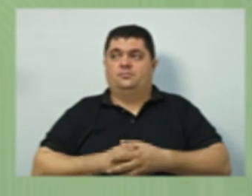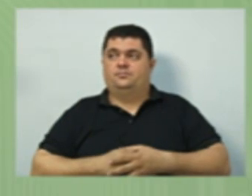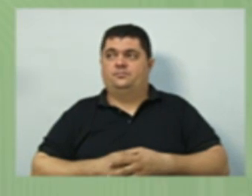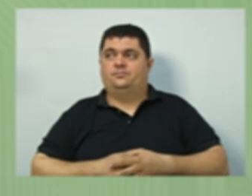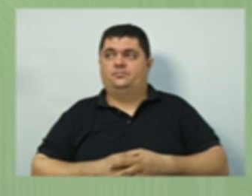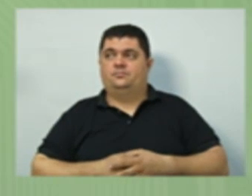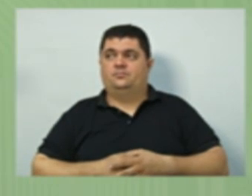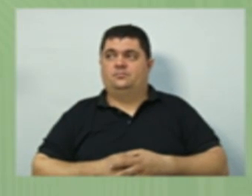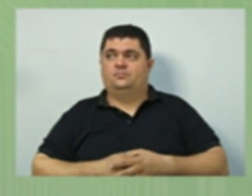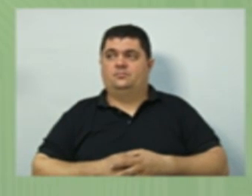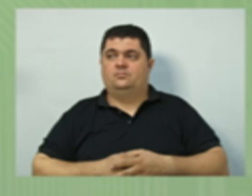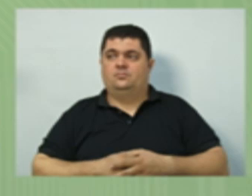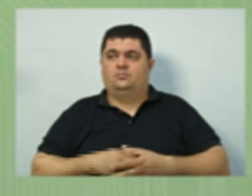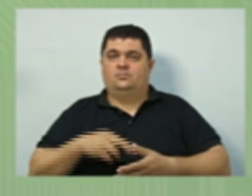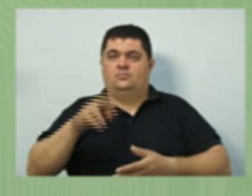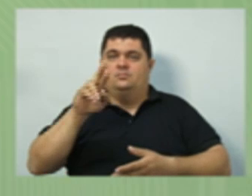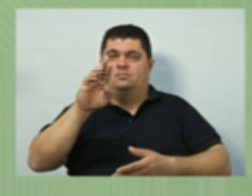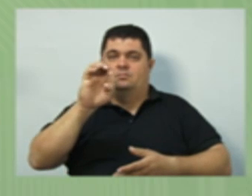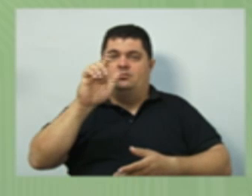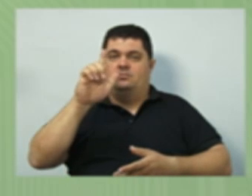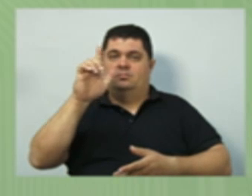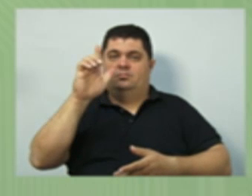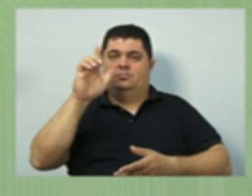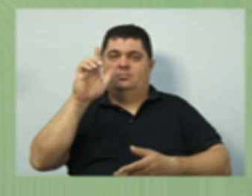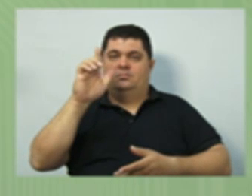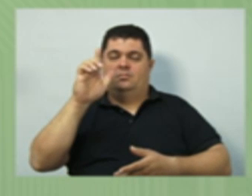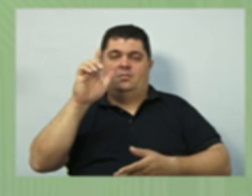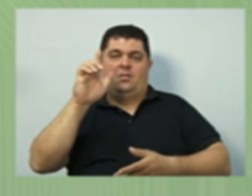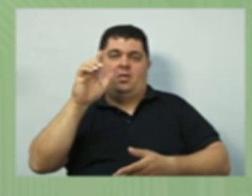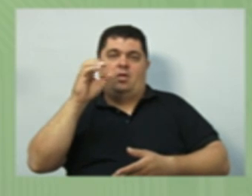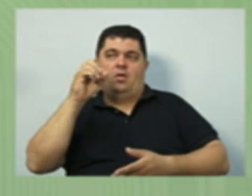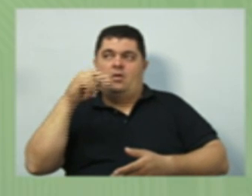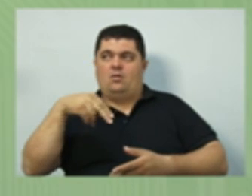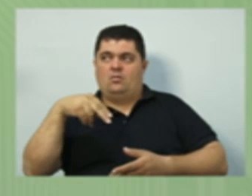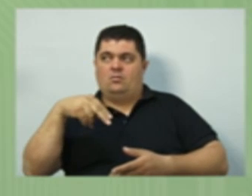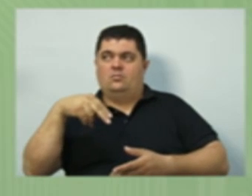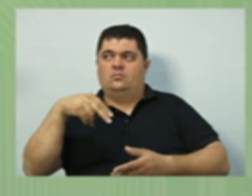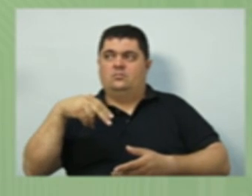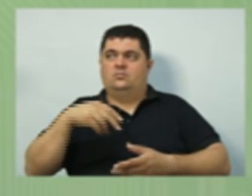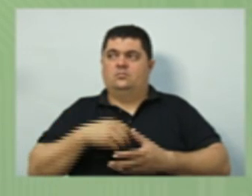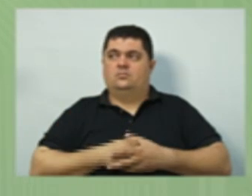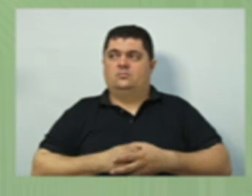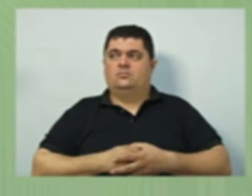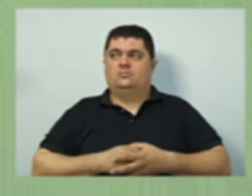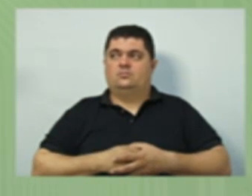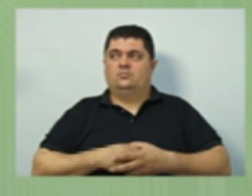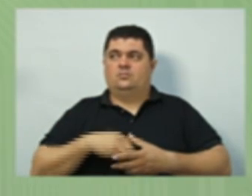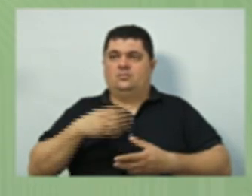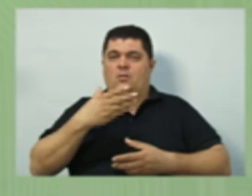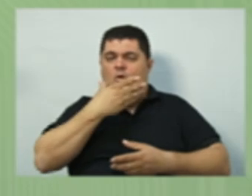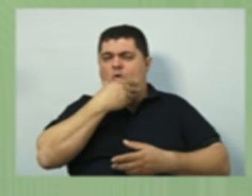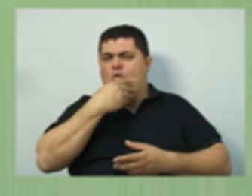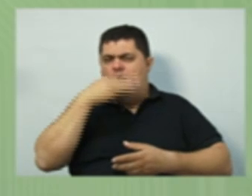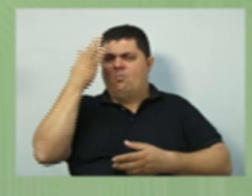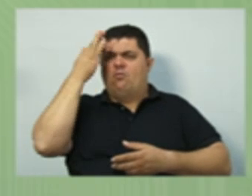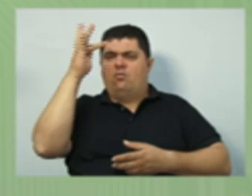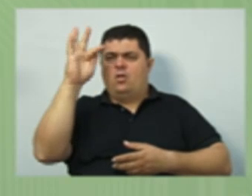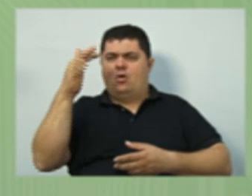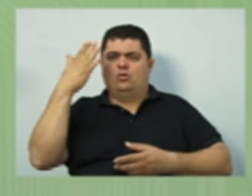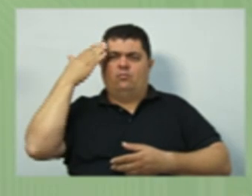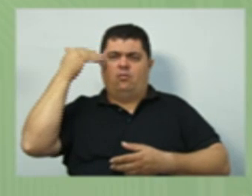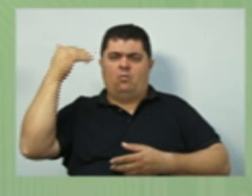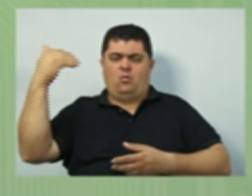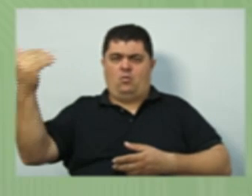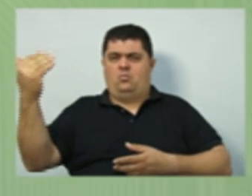Mas Hegel é a foto que aparece aí para vocês. Este é o personagem, ele é um filósofo